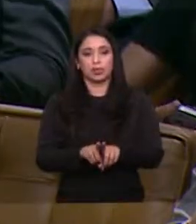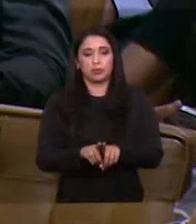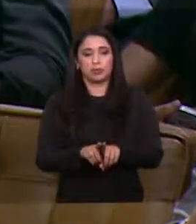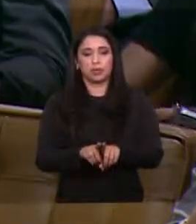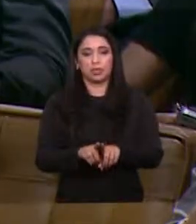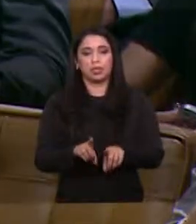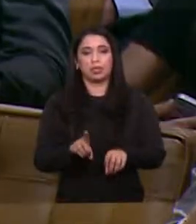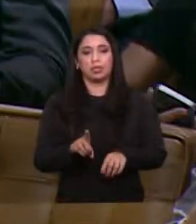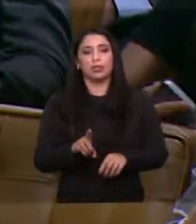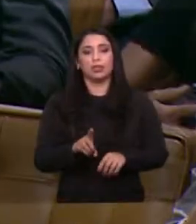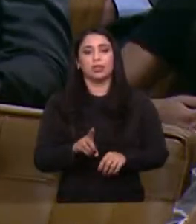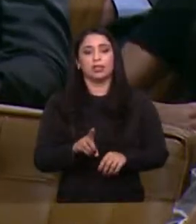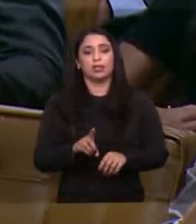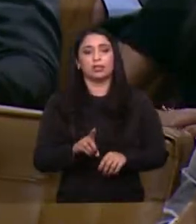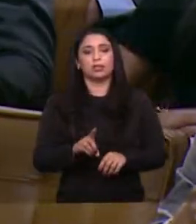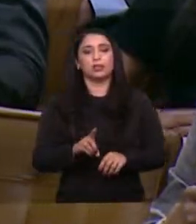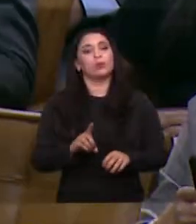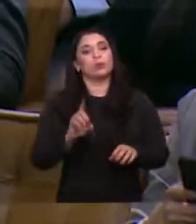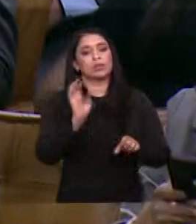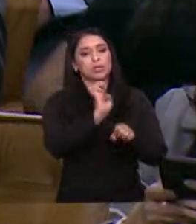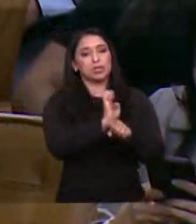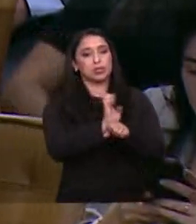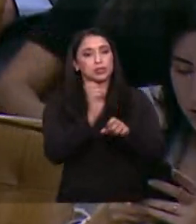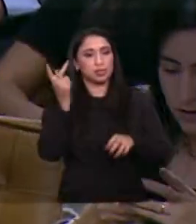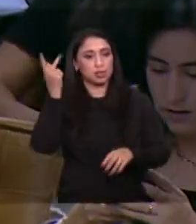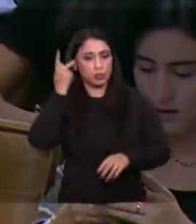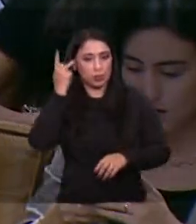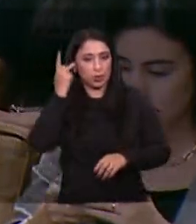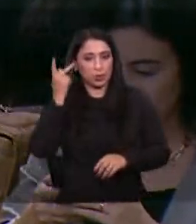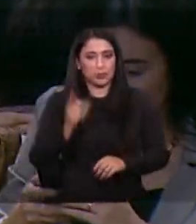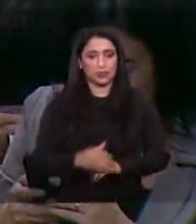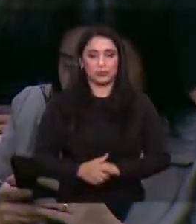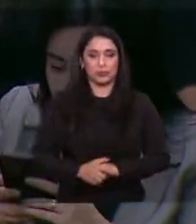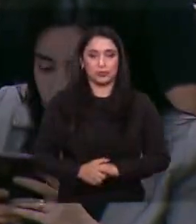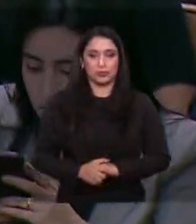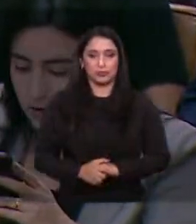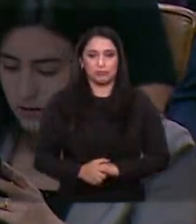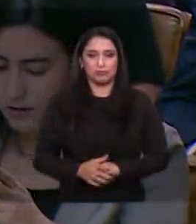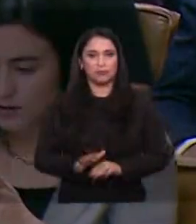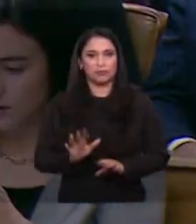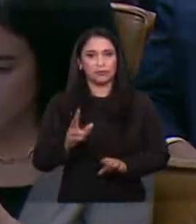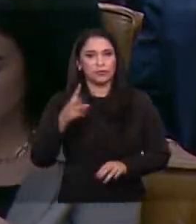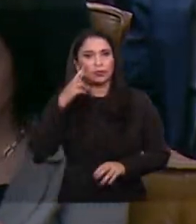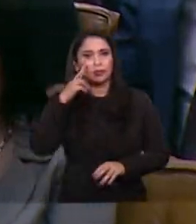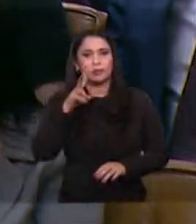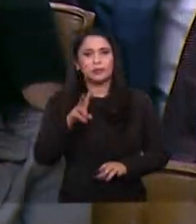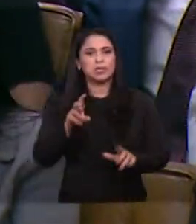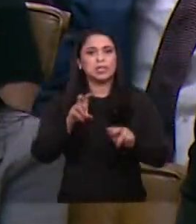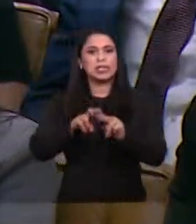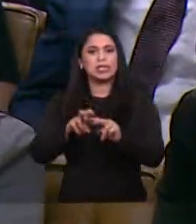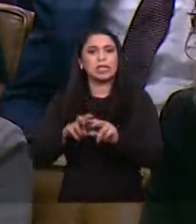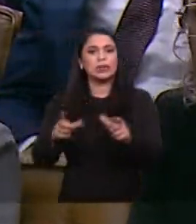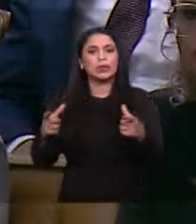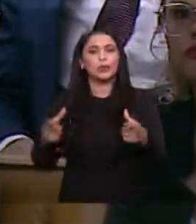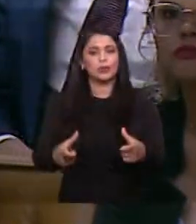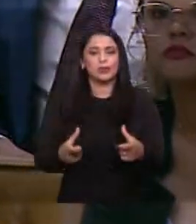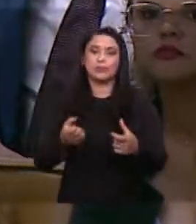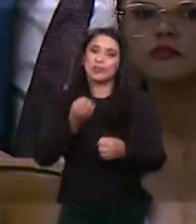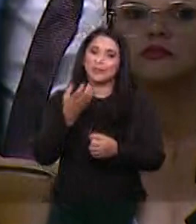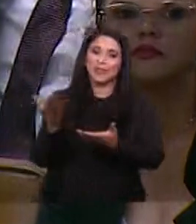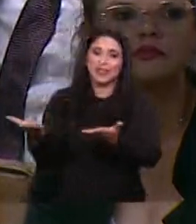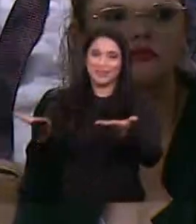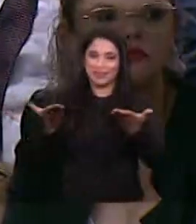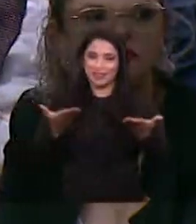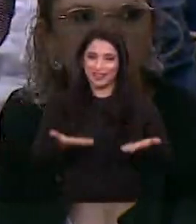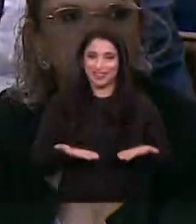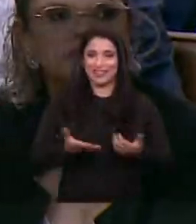Padre Anchieta de Jundiaí, São Paulo. Não sei onde estão sentados, mas sejam todos